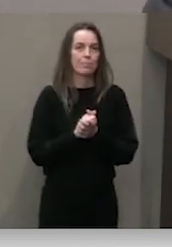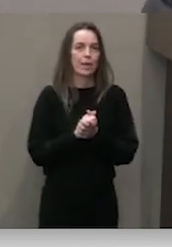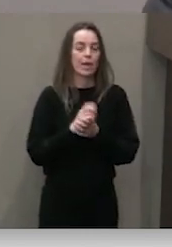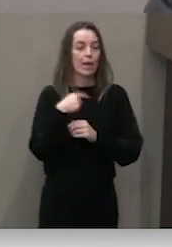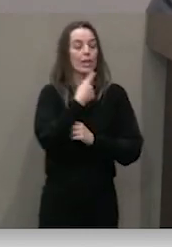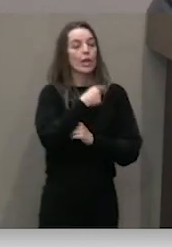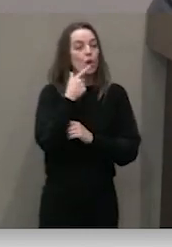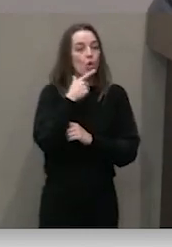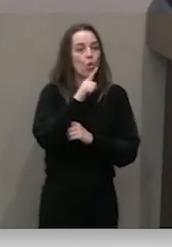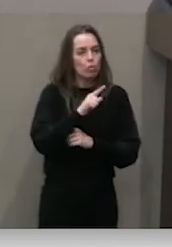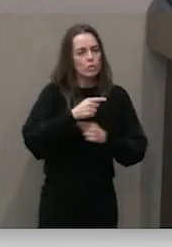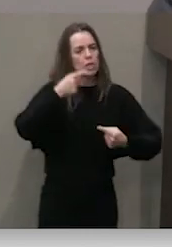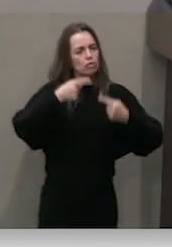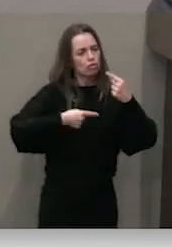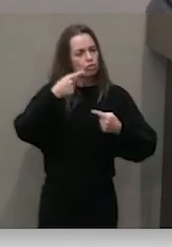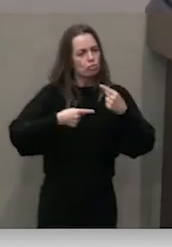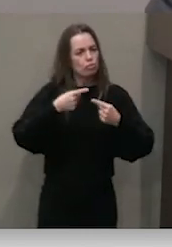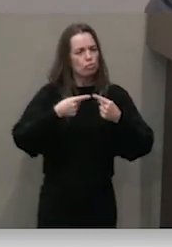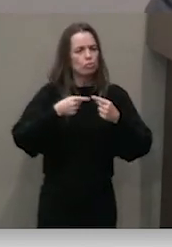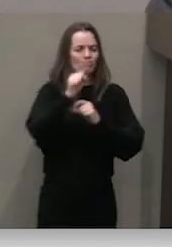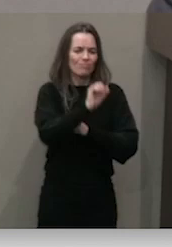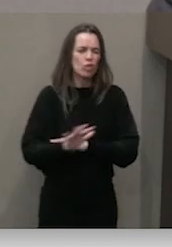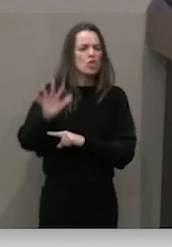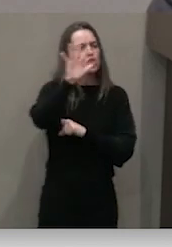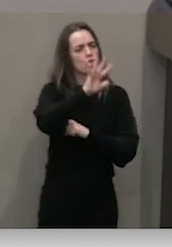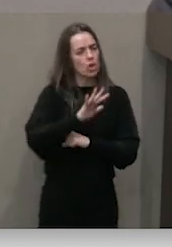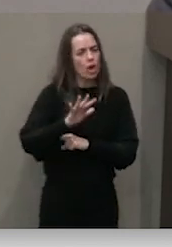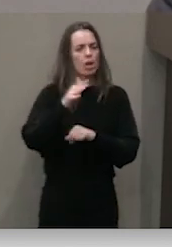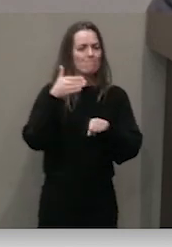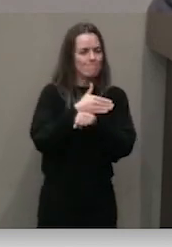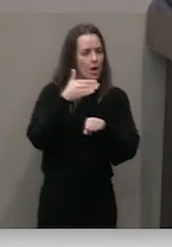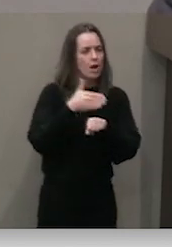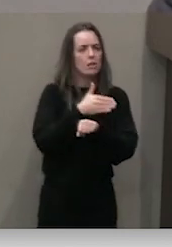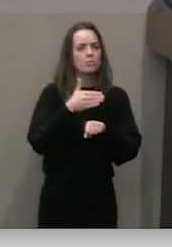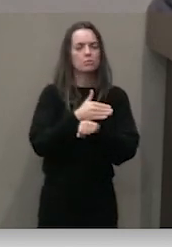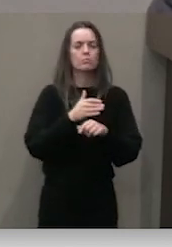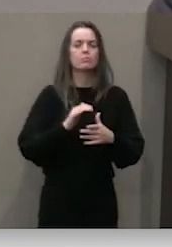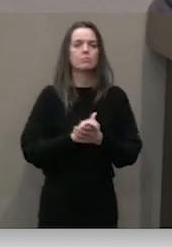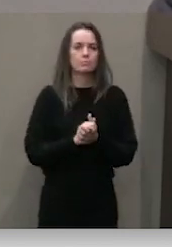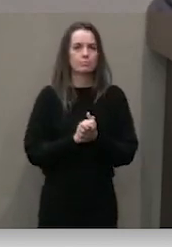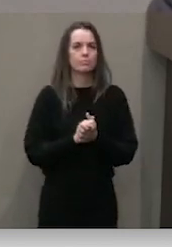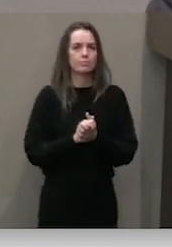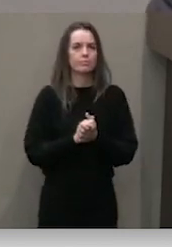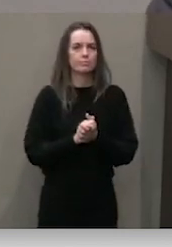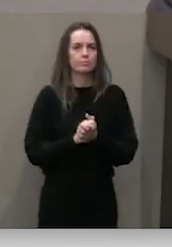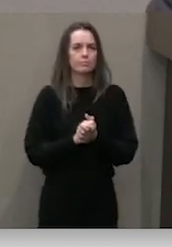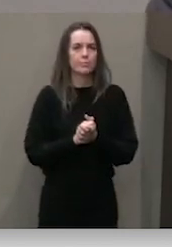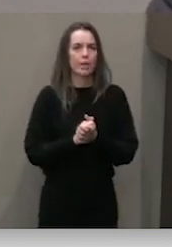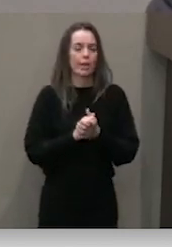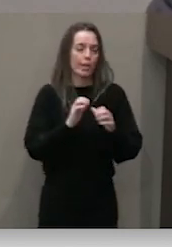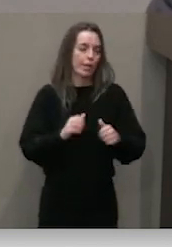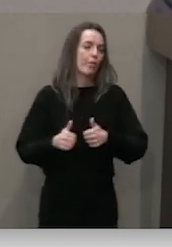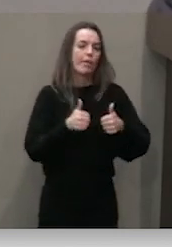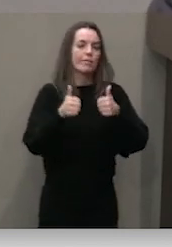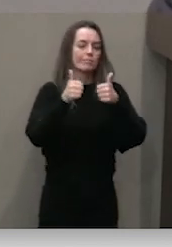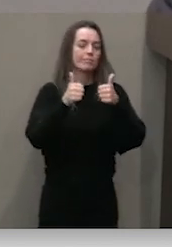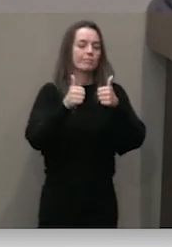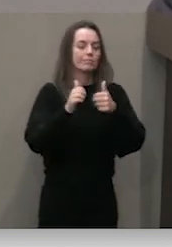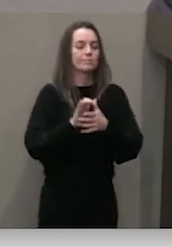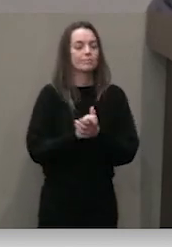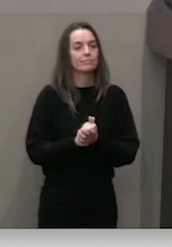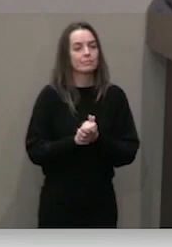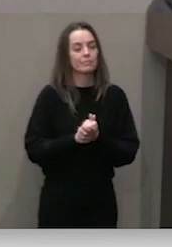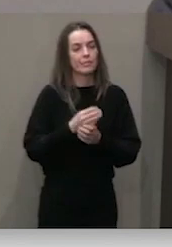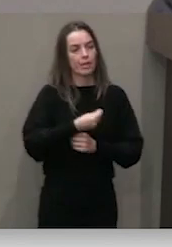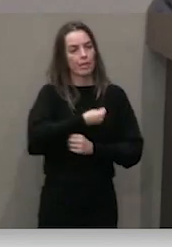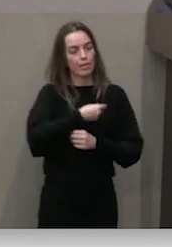tenha uma ampla discussão e um amplo comprometimento no entorno desses temas que dizem respeito a todos nós e a qualidade de vida na nossa cidade de Passo Fundo. Então,